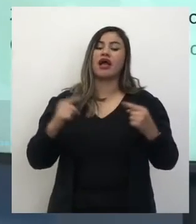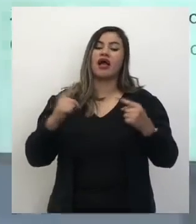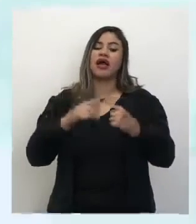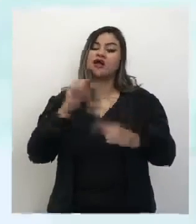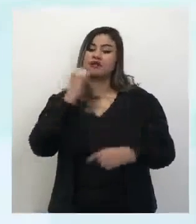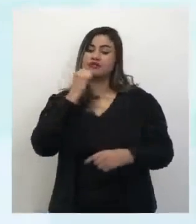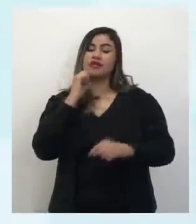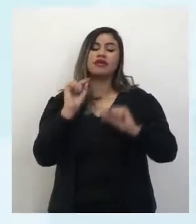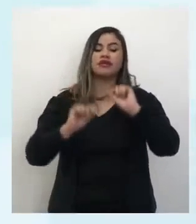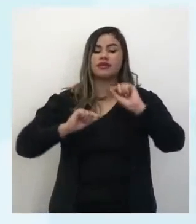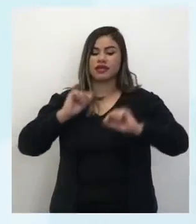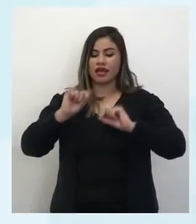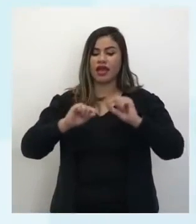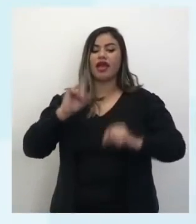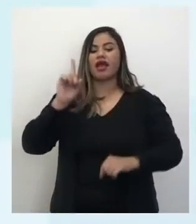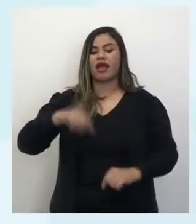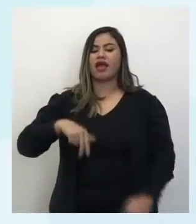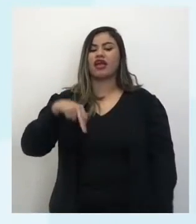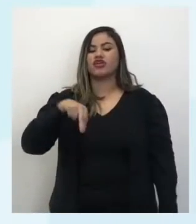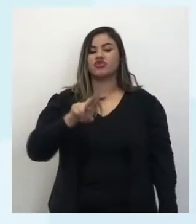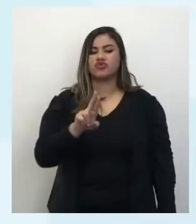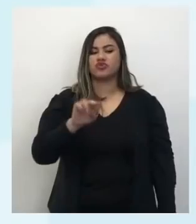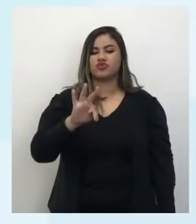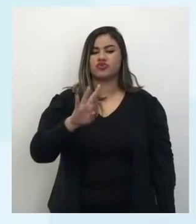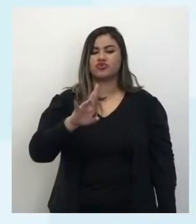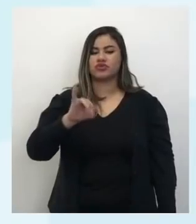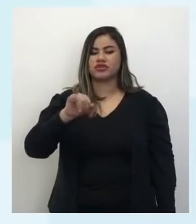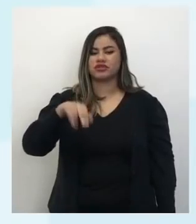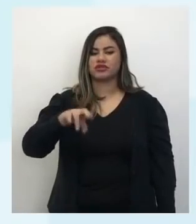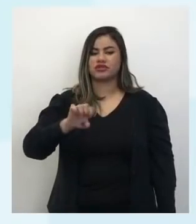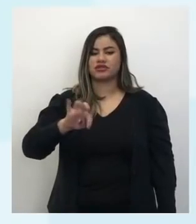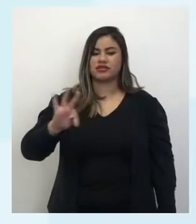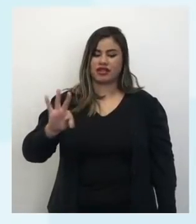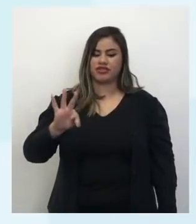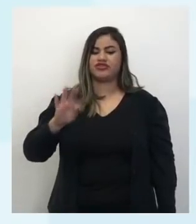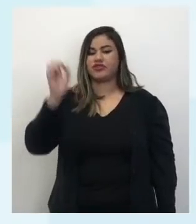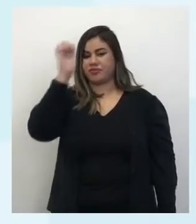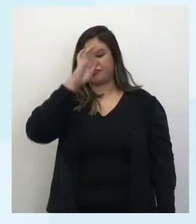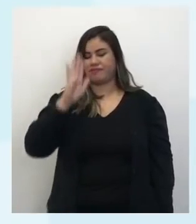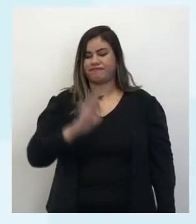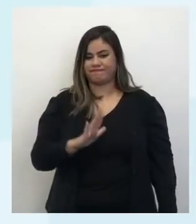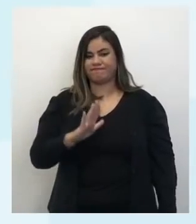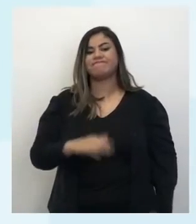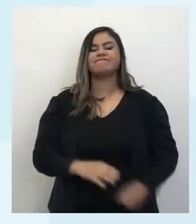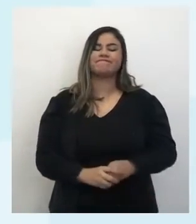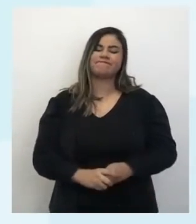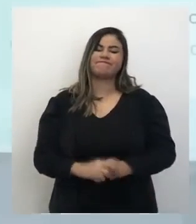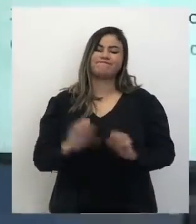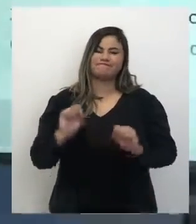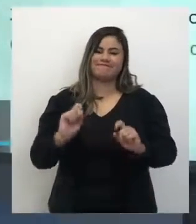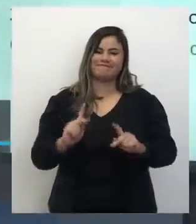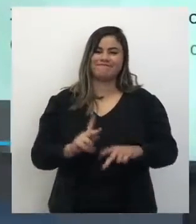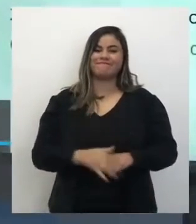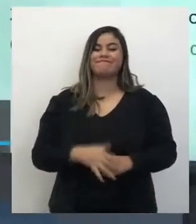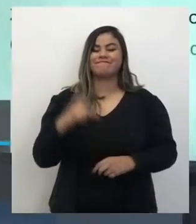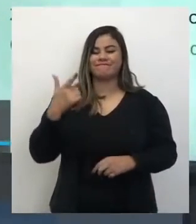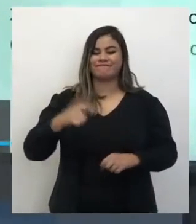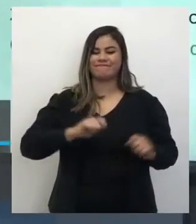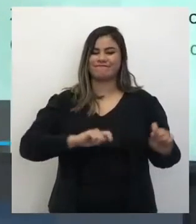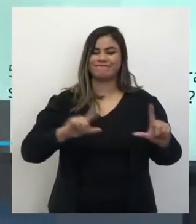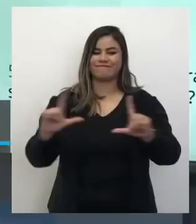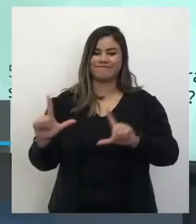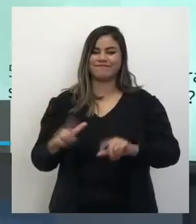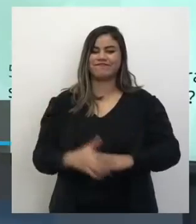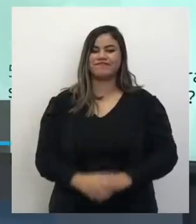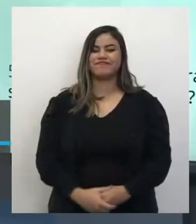então, realizou a pesquisa? Sim, o estudo foi realizado pela Nutrinet Brasil, ok? Próximo